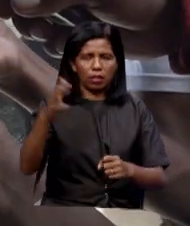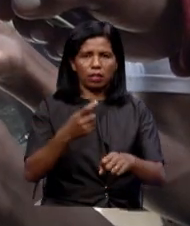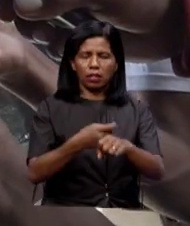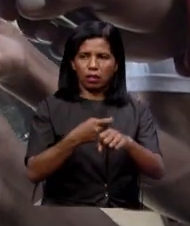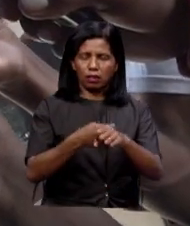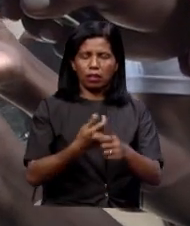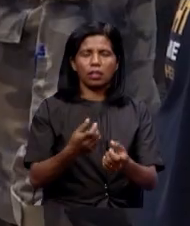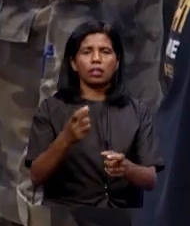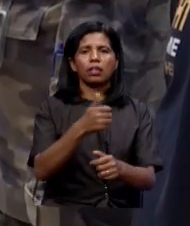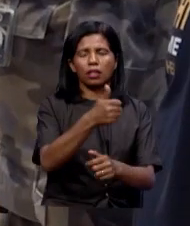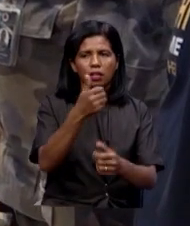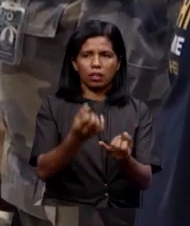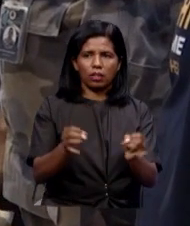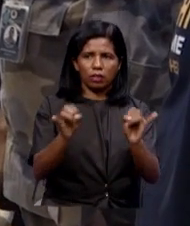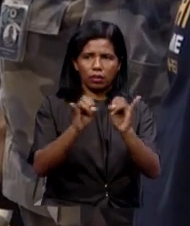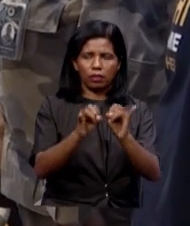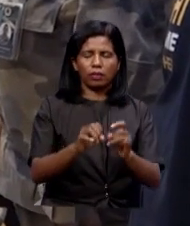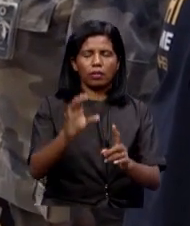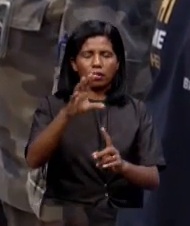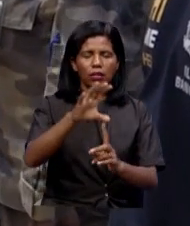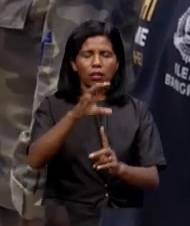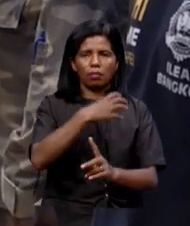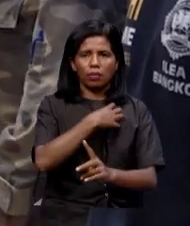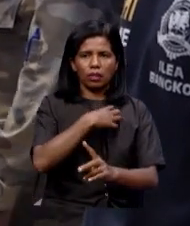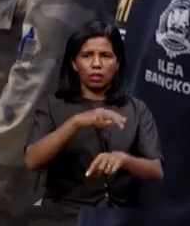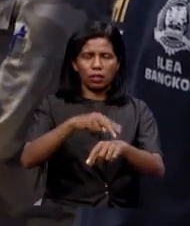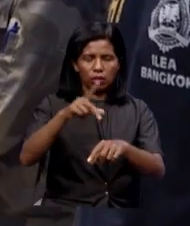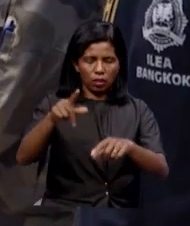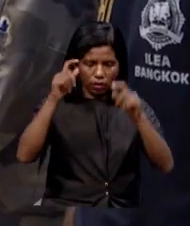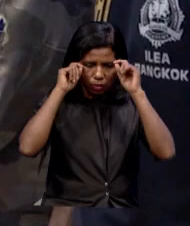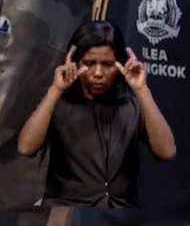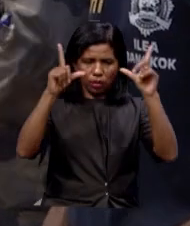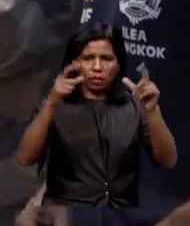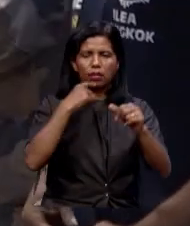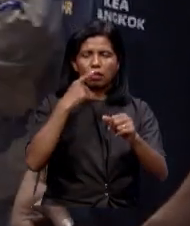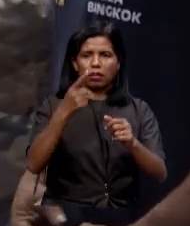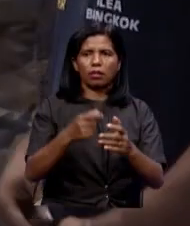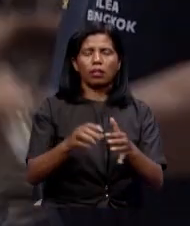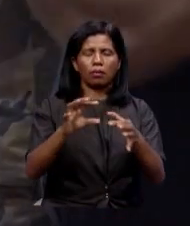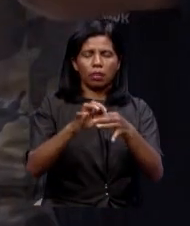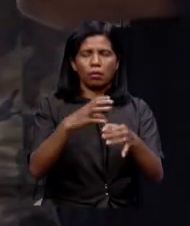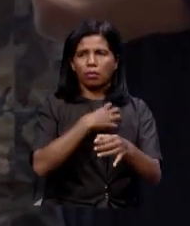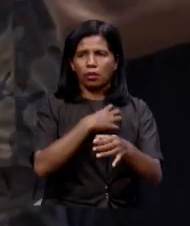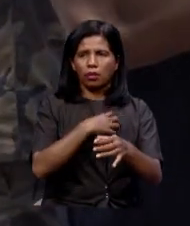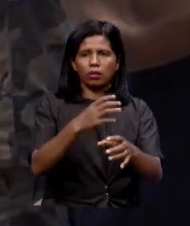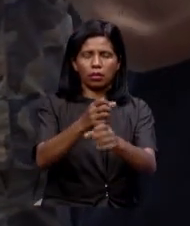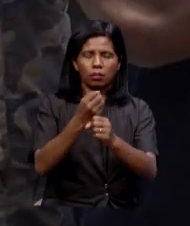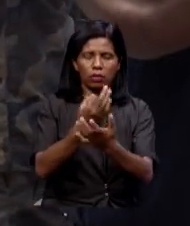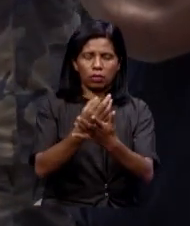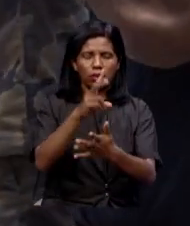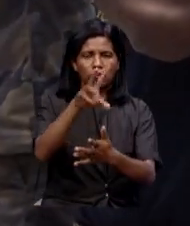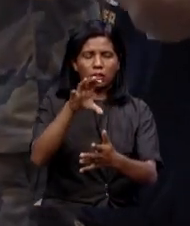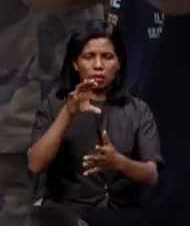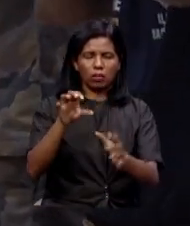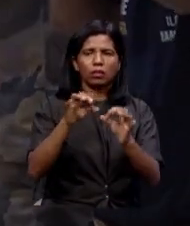tem situação nele. Comando-Geral Polícia Nacional Timor-Leste, Comissário Faustino da Costa Hateten, membro Polícia Balung, sim subsídio dólar atus